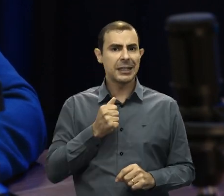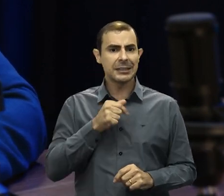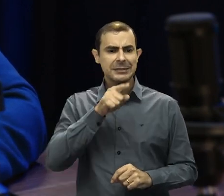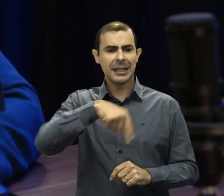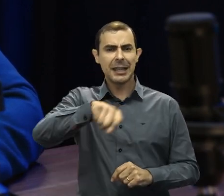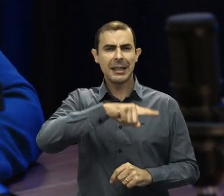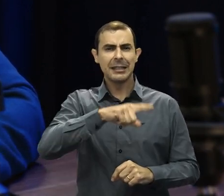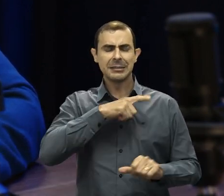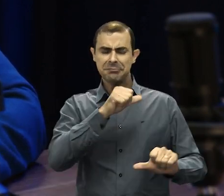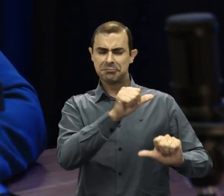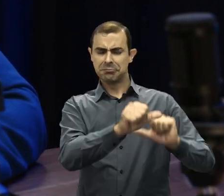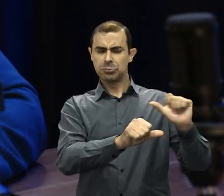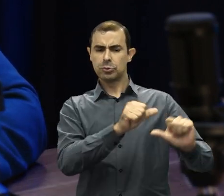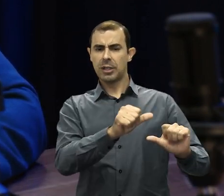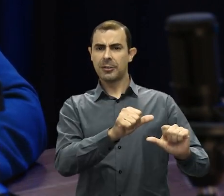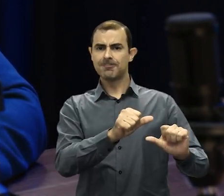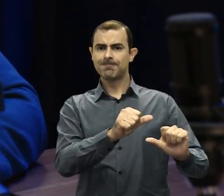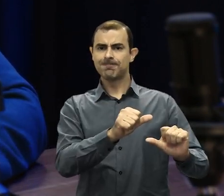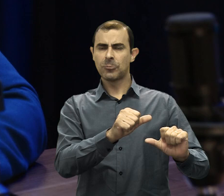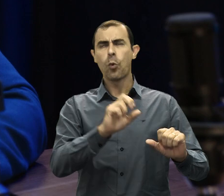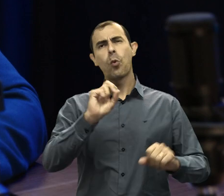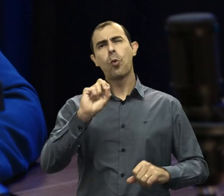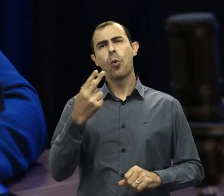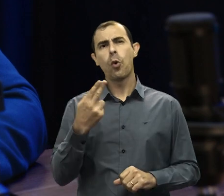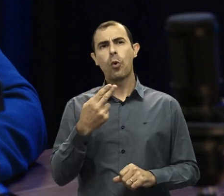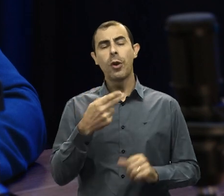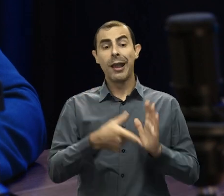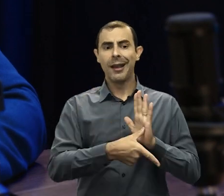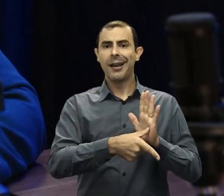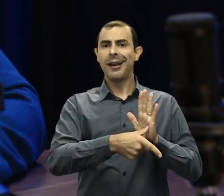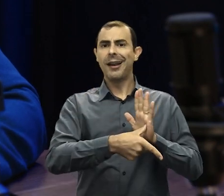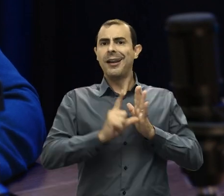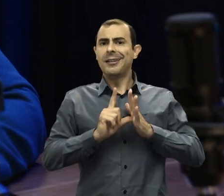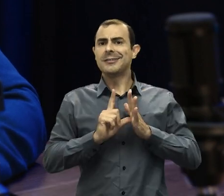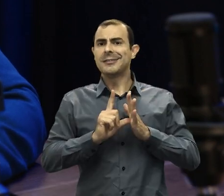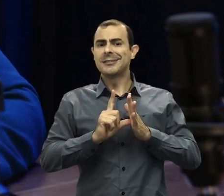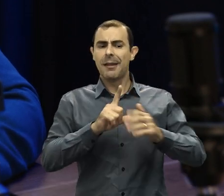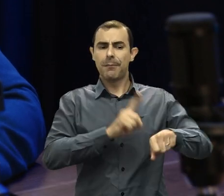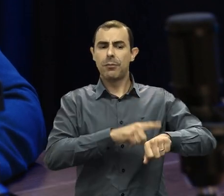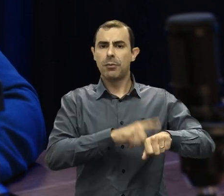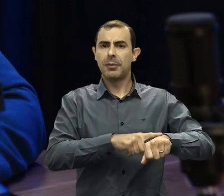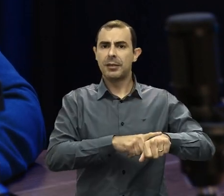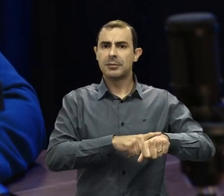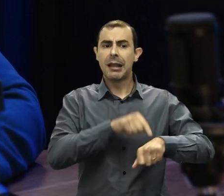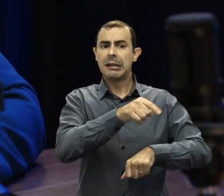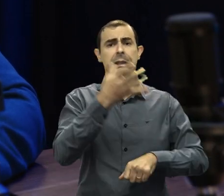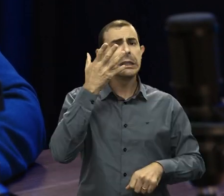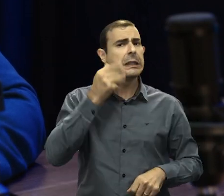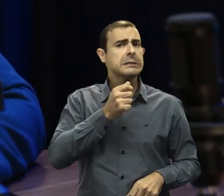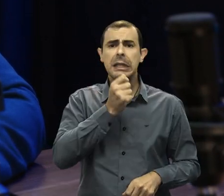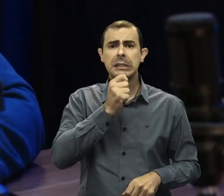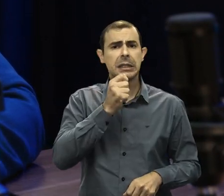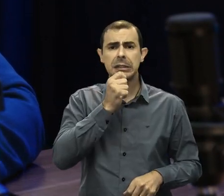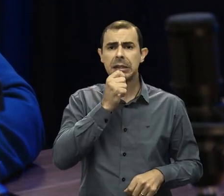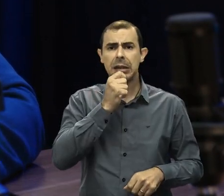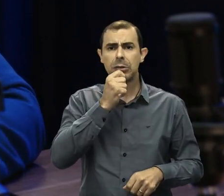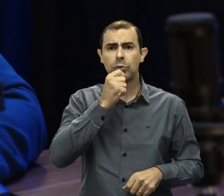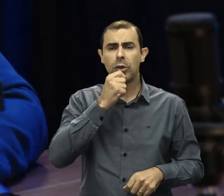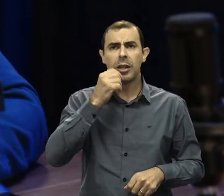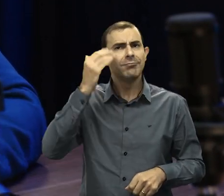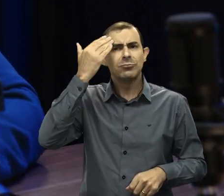a ter o seu caráter distorcido, né, ou a antecipar uma situação que a criança não tem nem